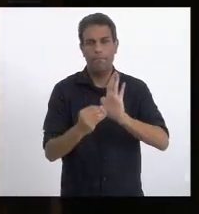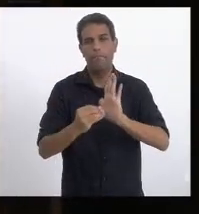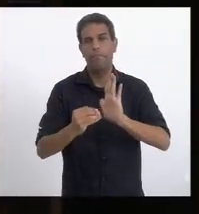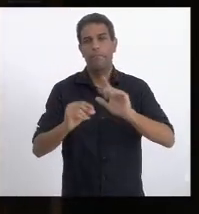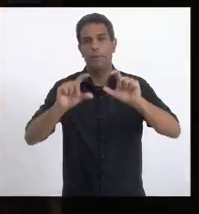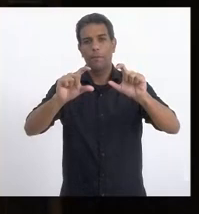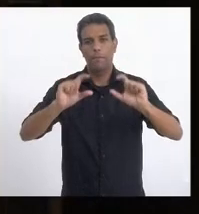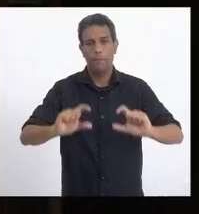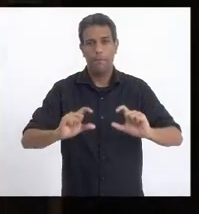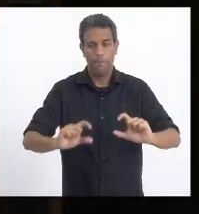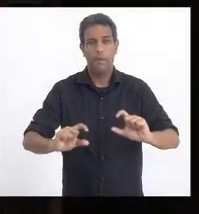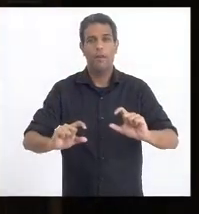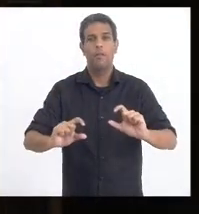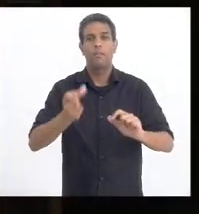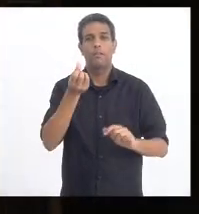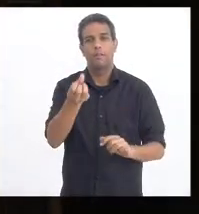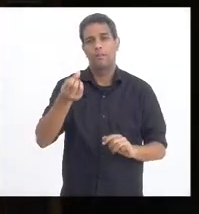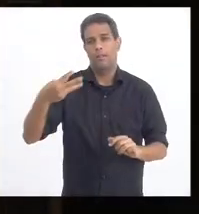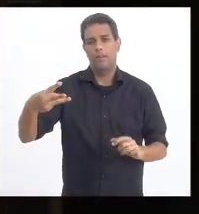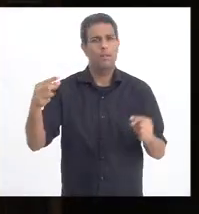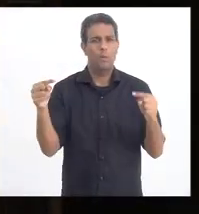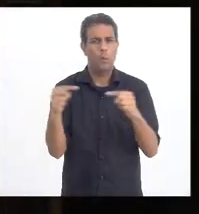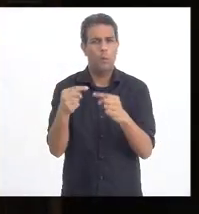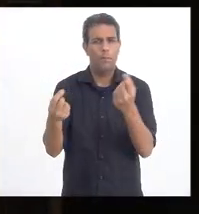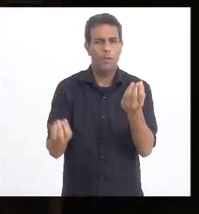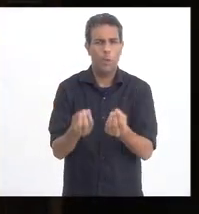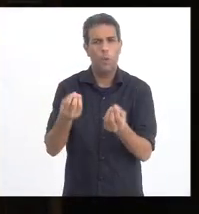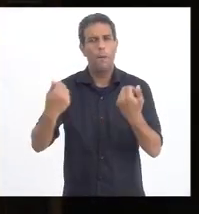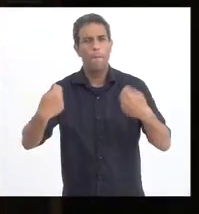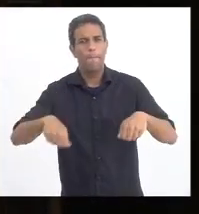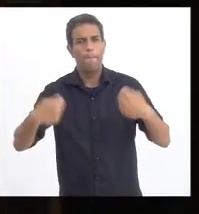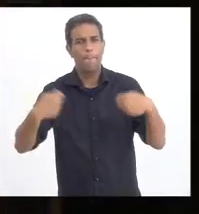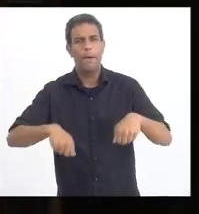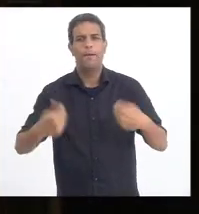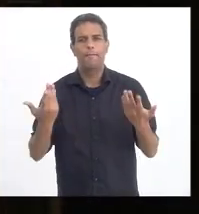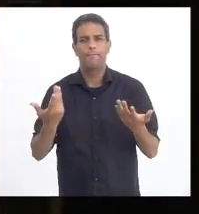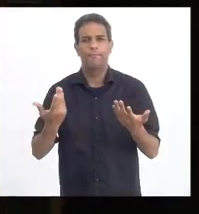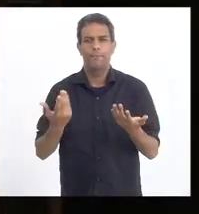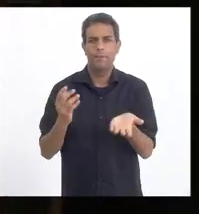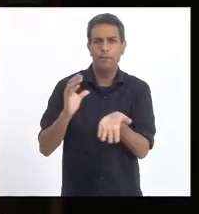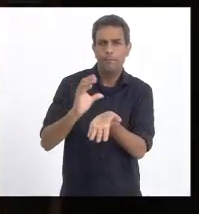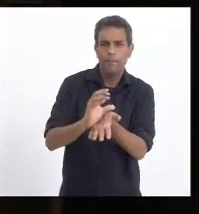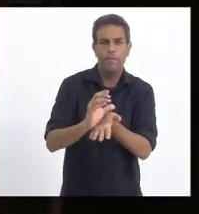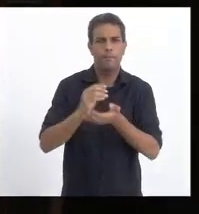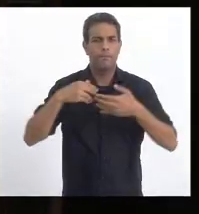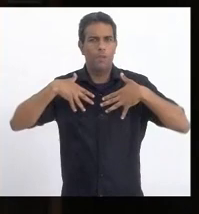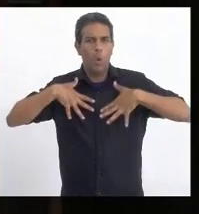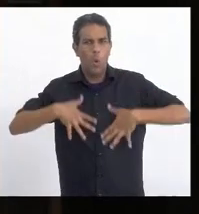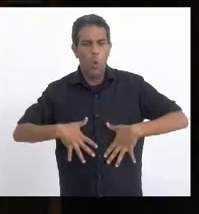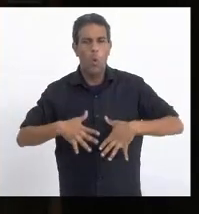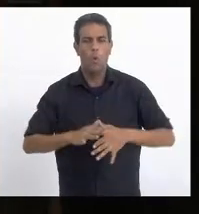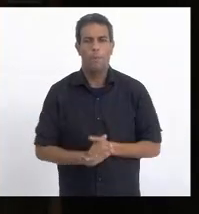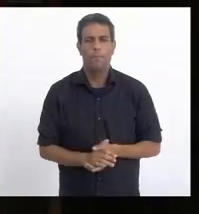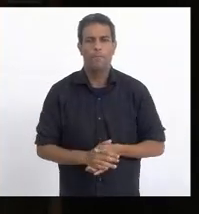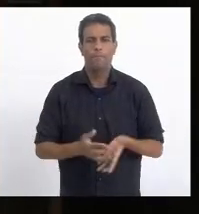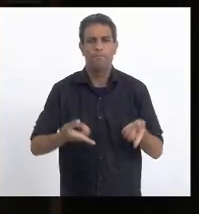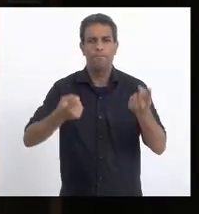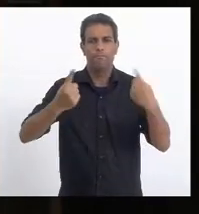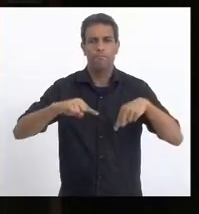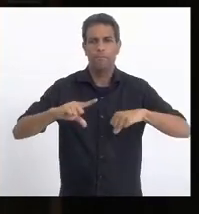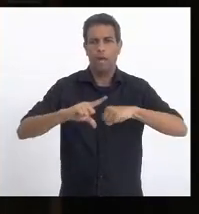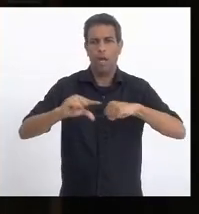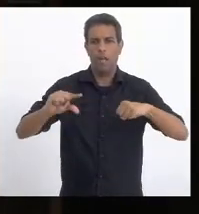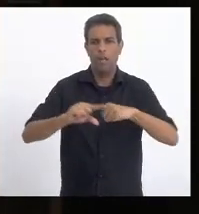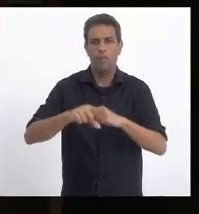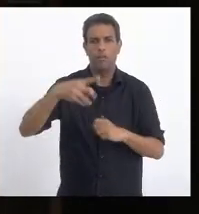terceiro do 63 é o a necessidade da imunização do auxílio fardamento e no artigo 48